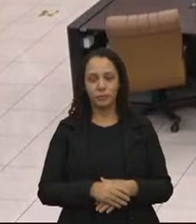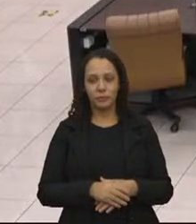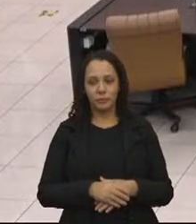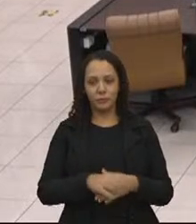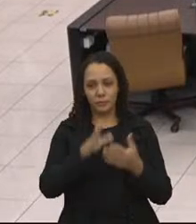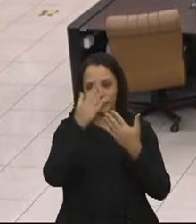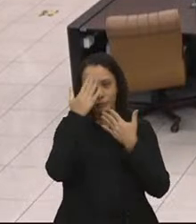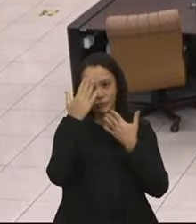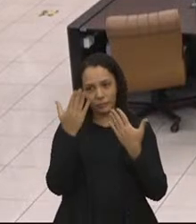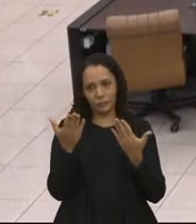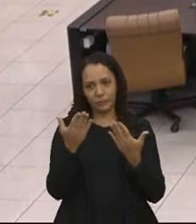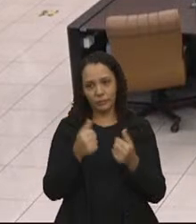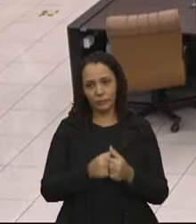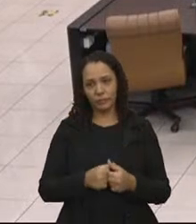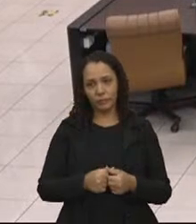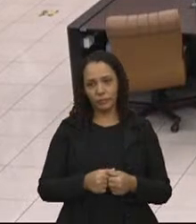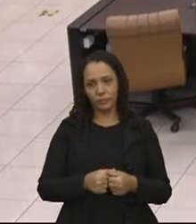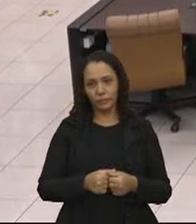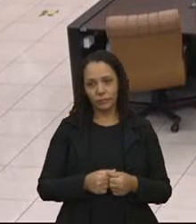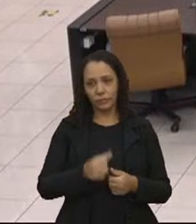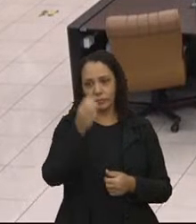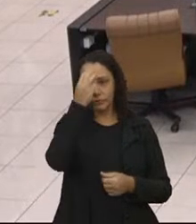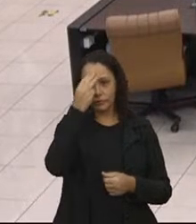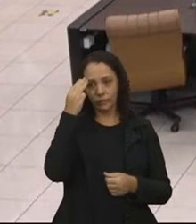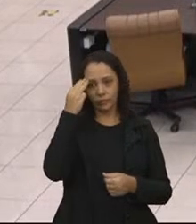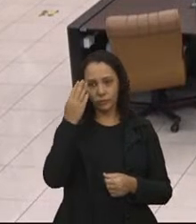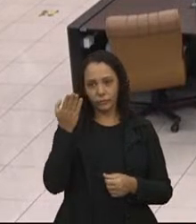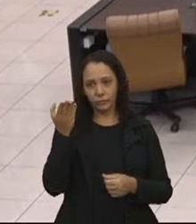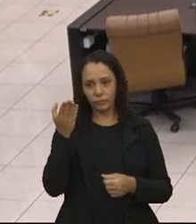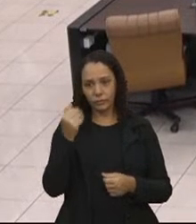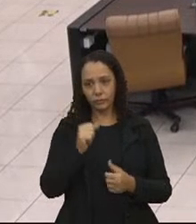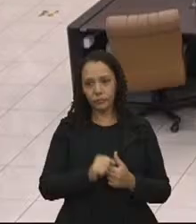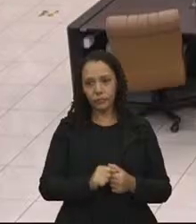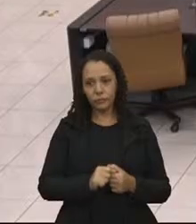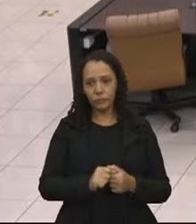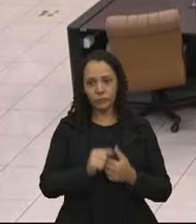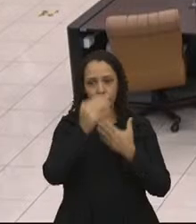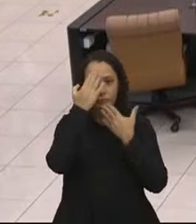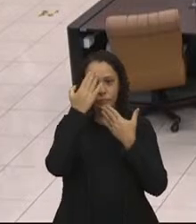Obrigado, gente. Então, acho que agora, Maria Amélia. Obrigado.